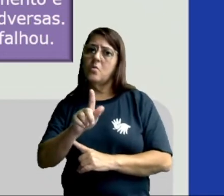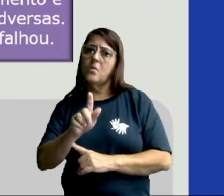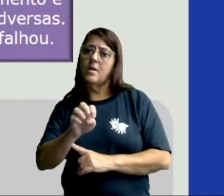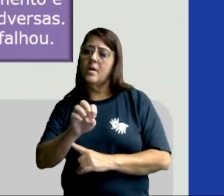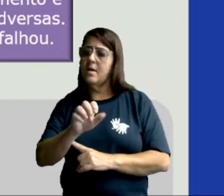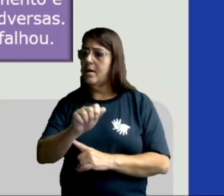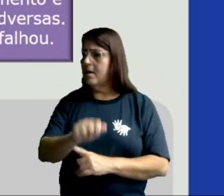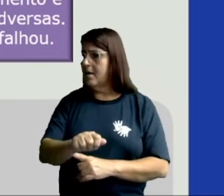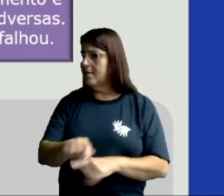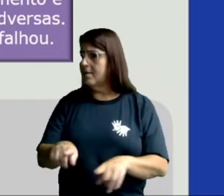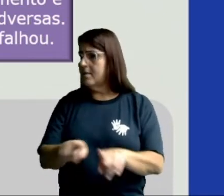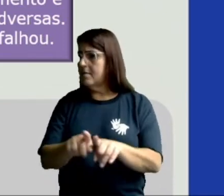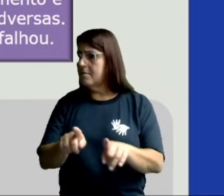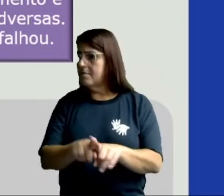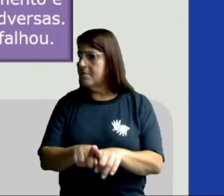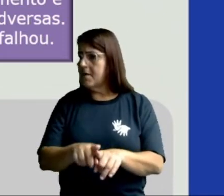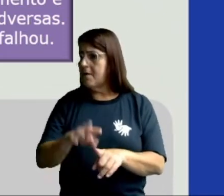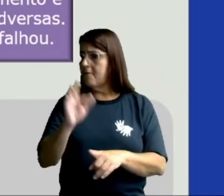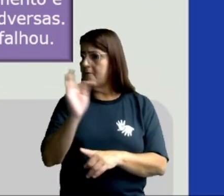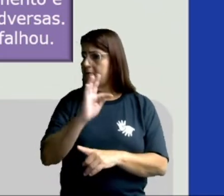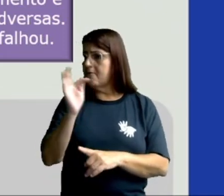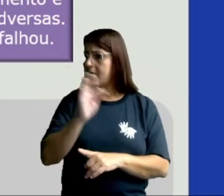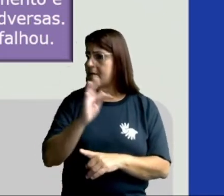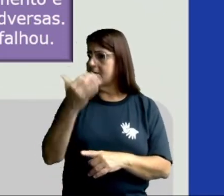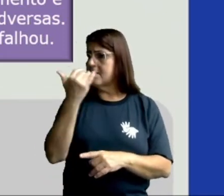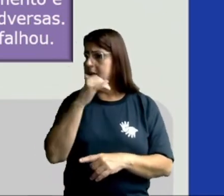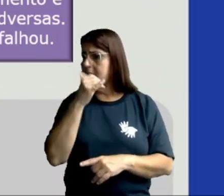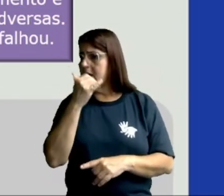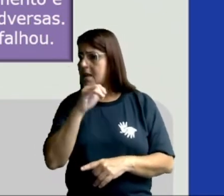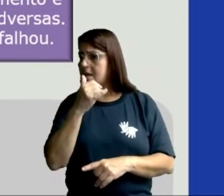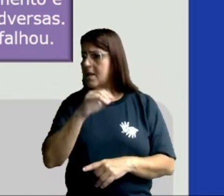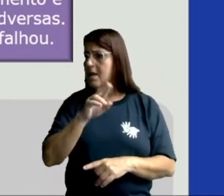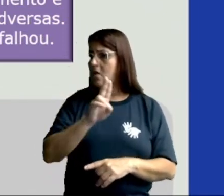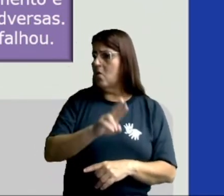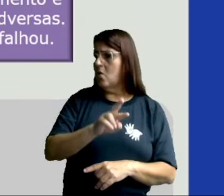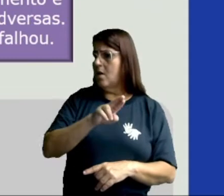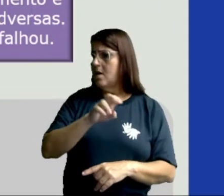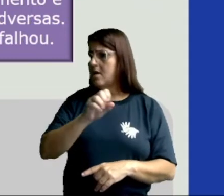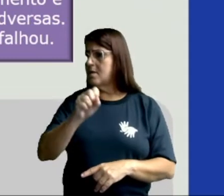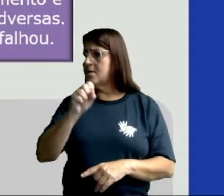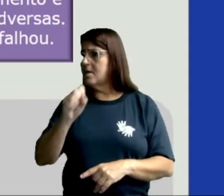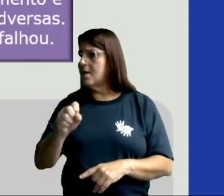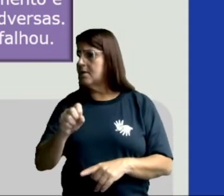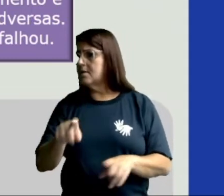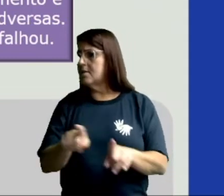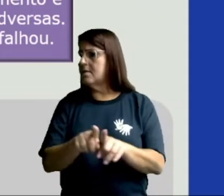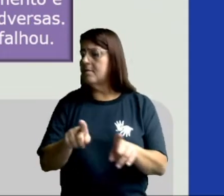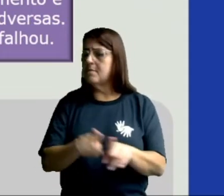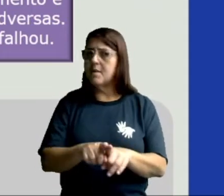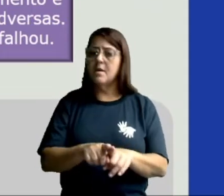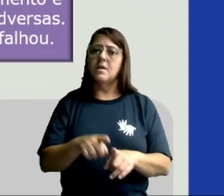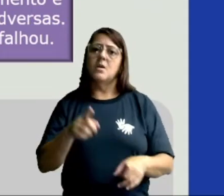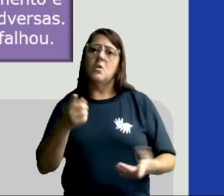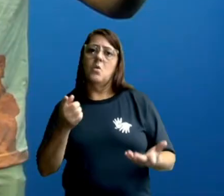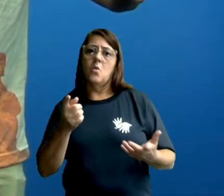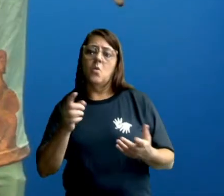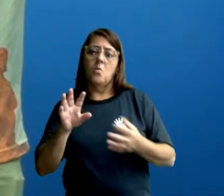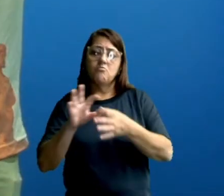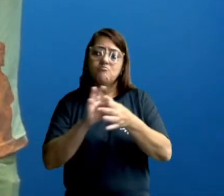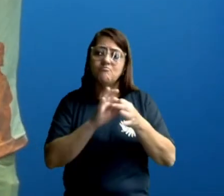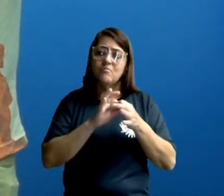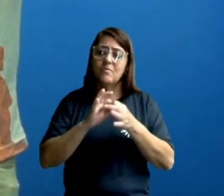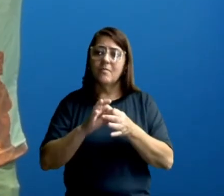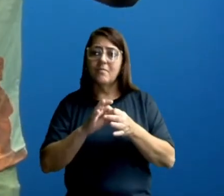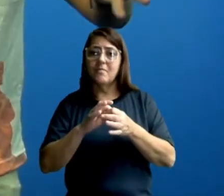grande potência marítima. Um dos grandes trunfos da Inglaterra, do Reino Unido como um todo,